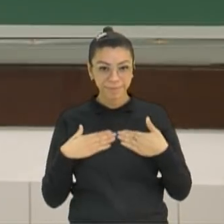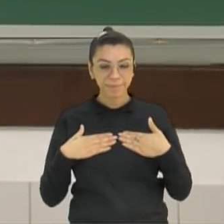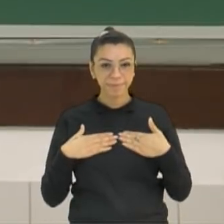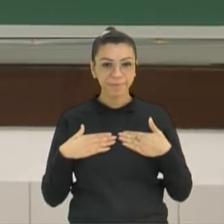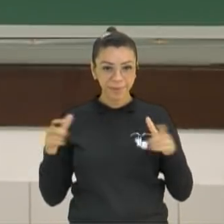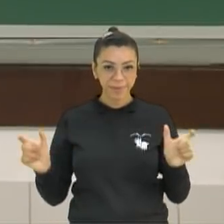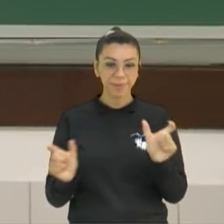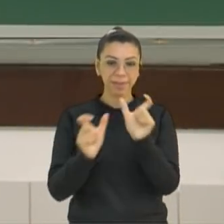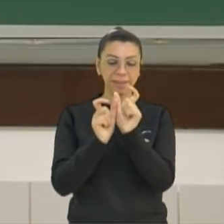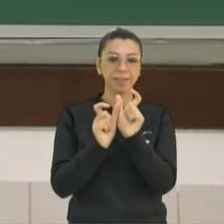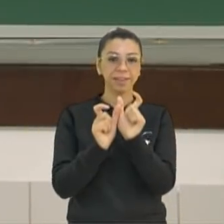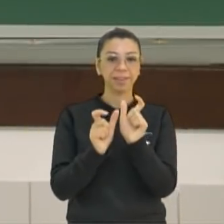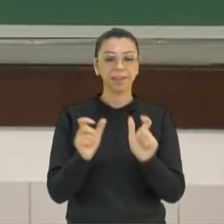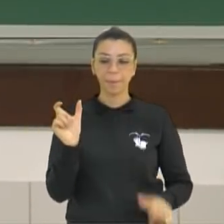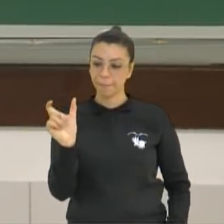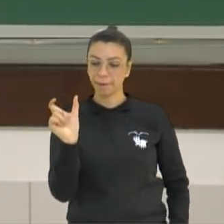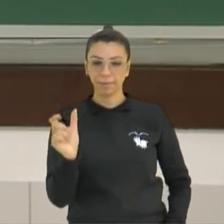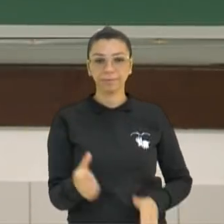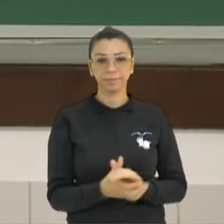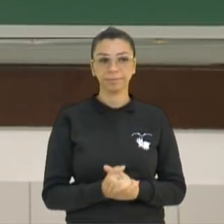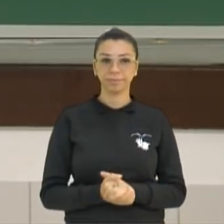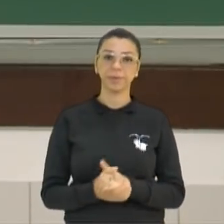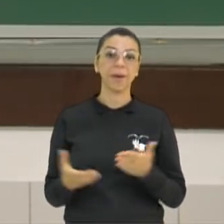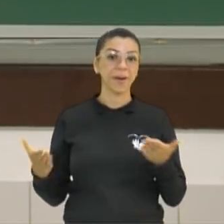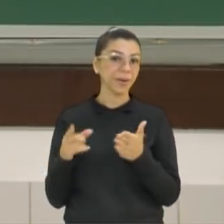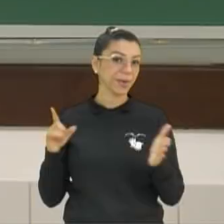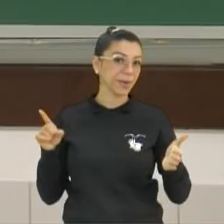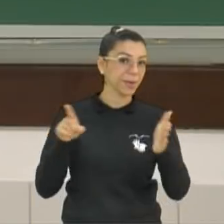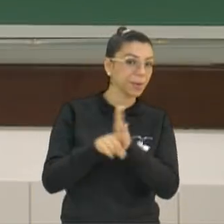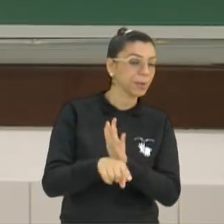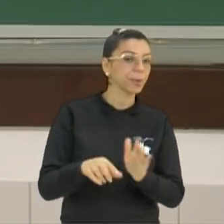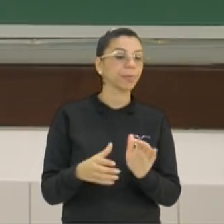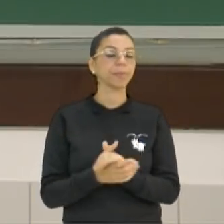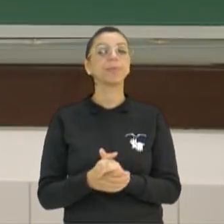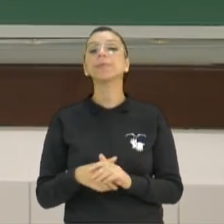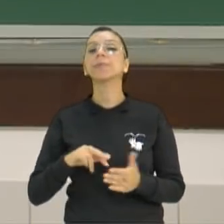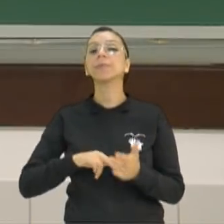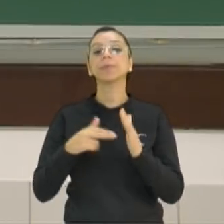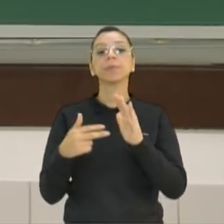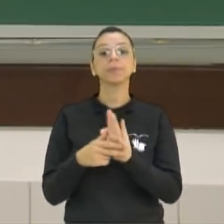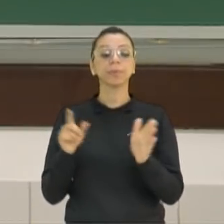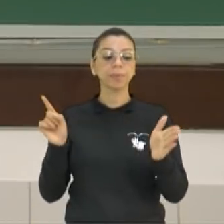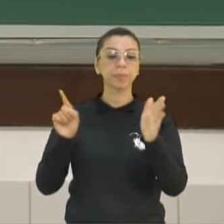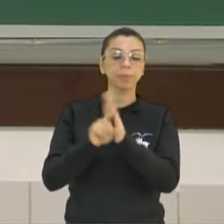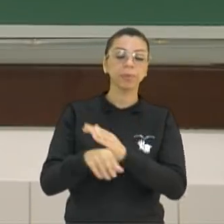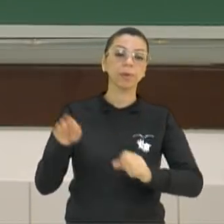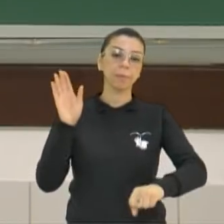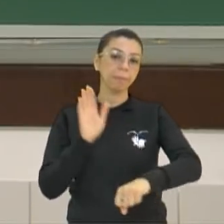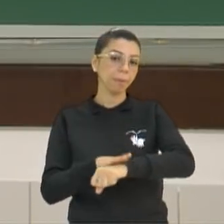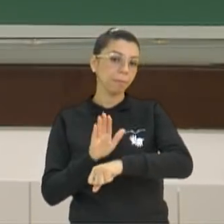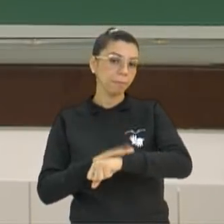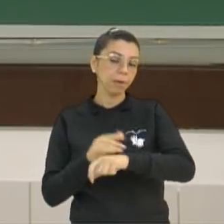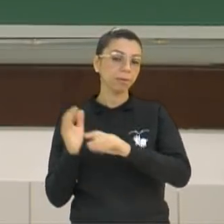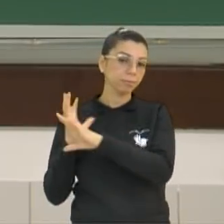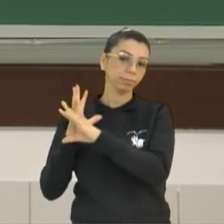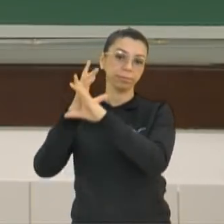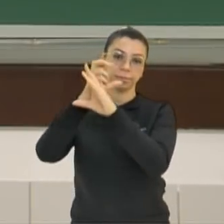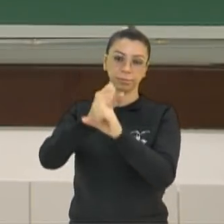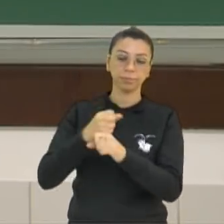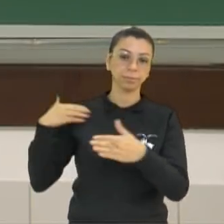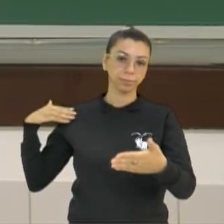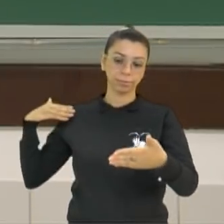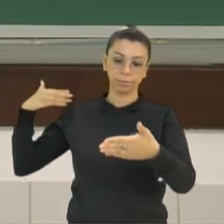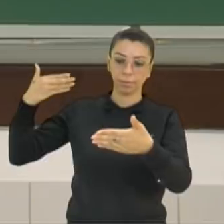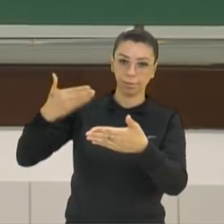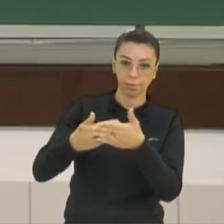E agora? O que a gente vai fazer? O nosso quiz. O que é o nosso quiz? É aquele momento para a gente dar uma retomada no que a